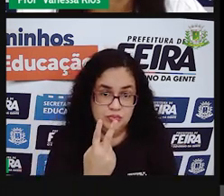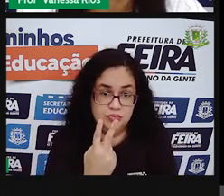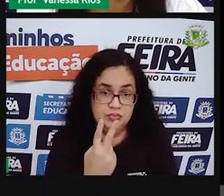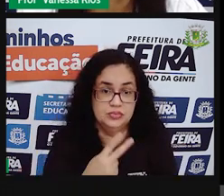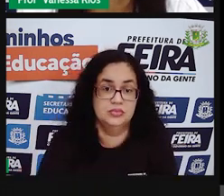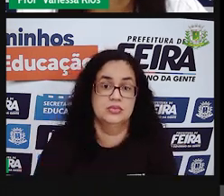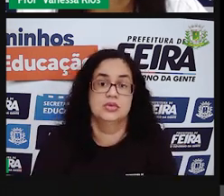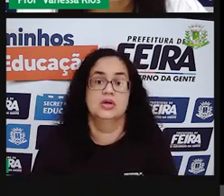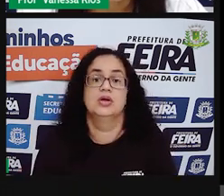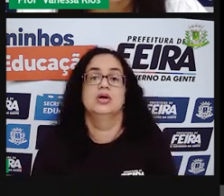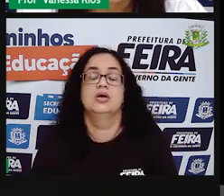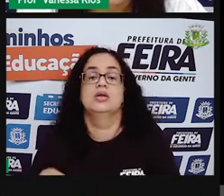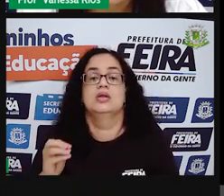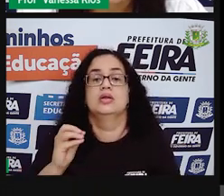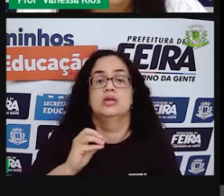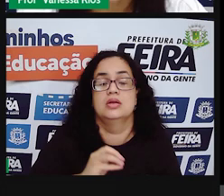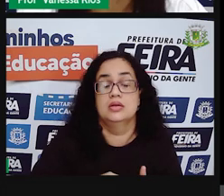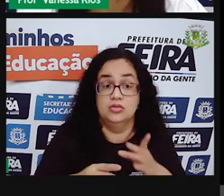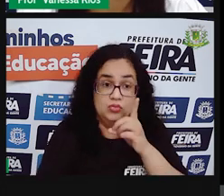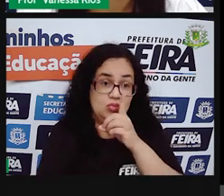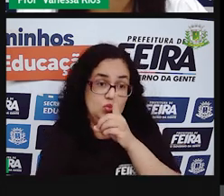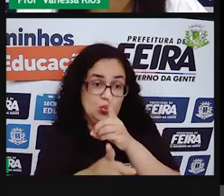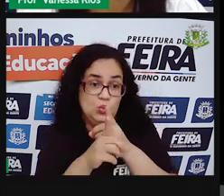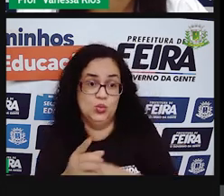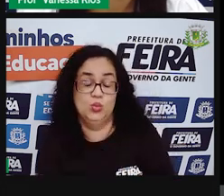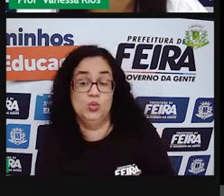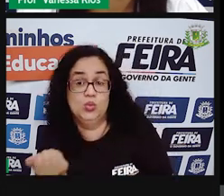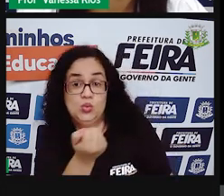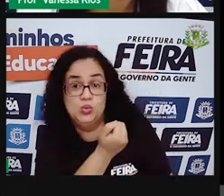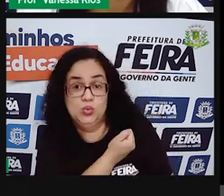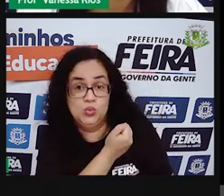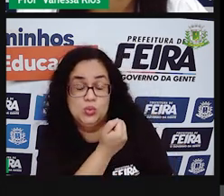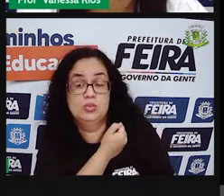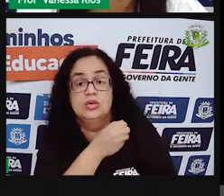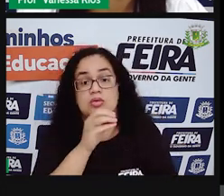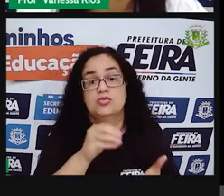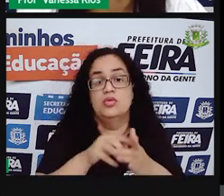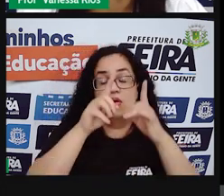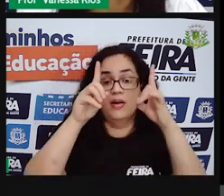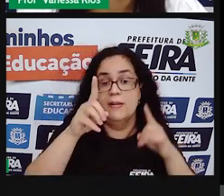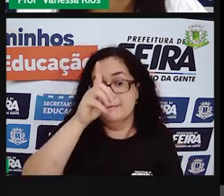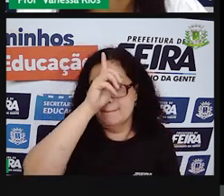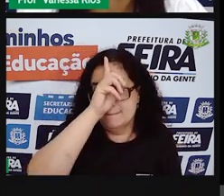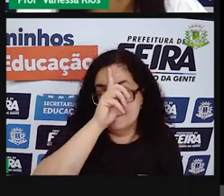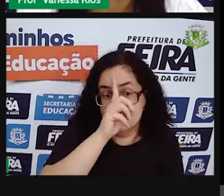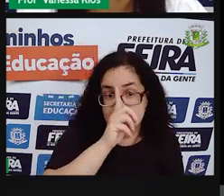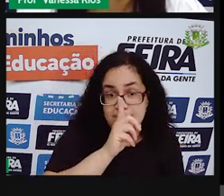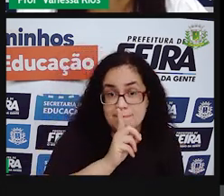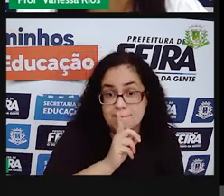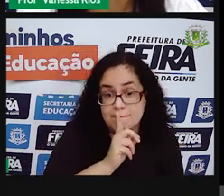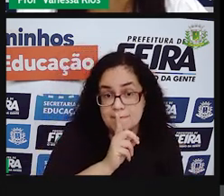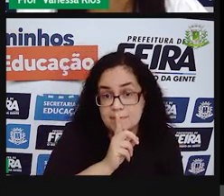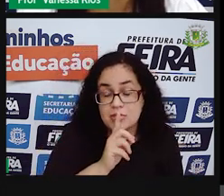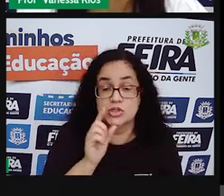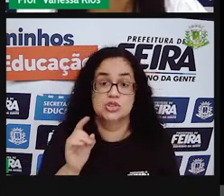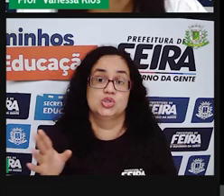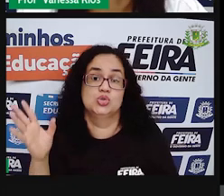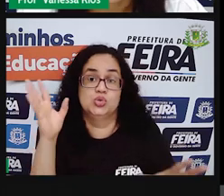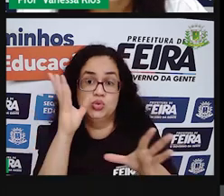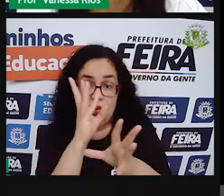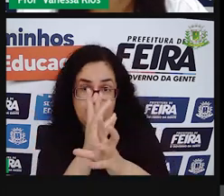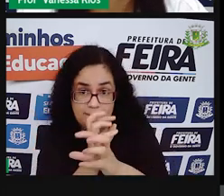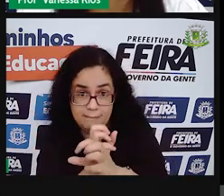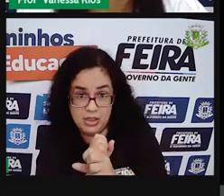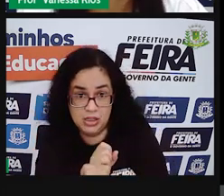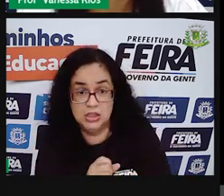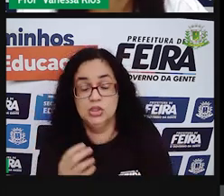anterior. Fica fácil, então, descobrir os números que faltam nos quadrados amarelos da figura. Basta somar